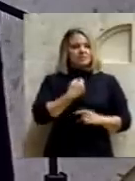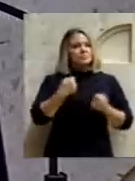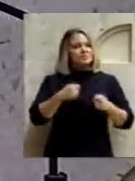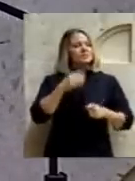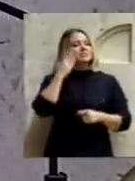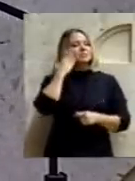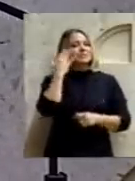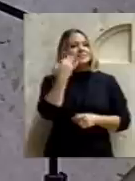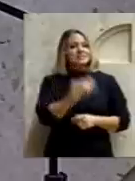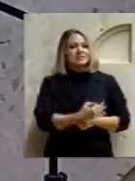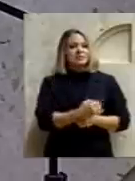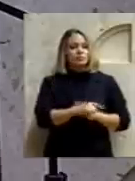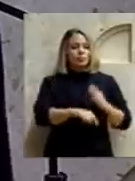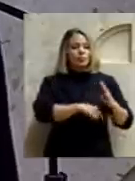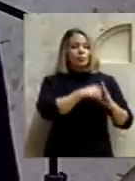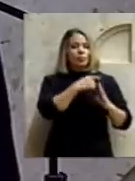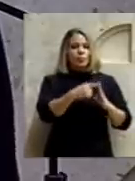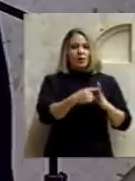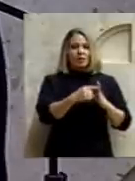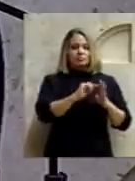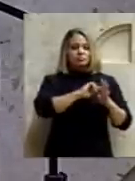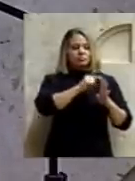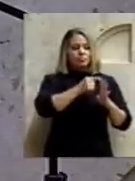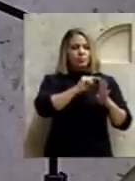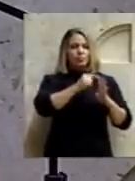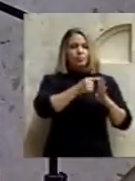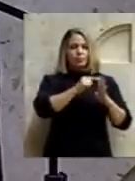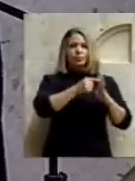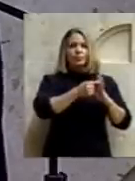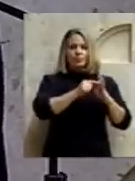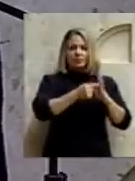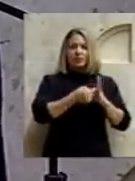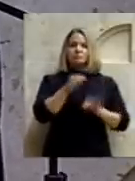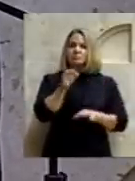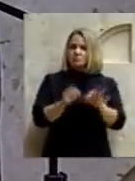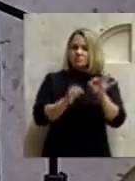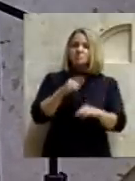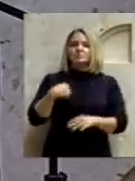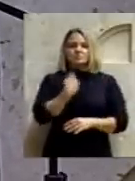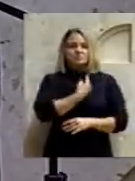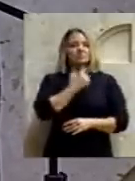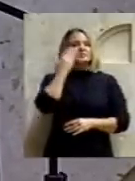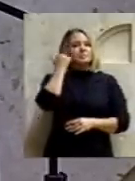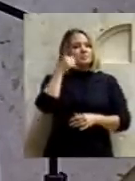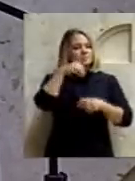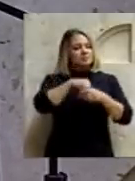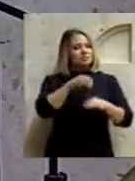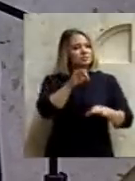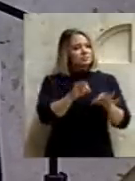absoluto, os 4 graus de jurisdição que o nosso ordenamento